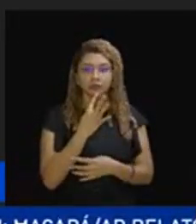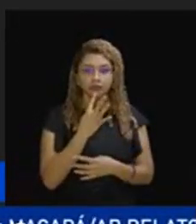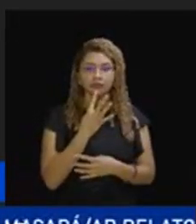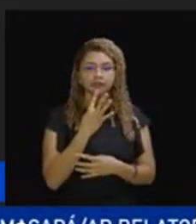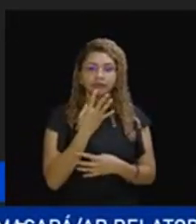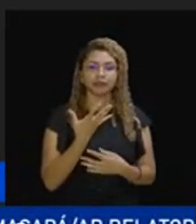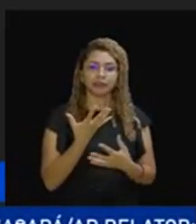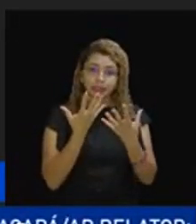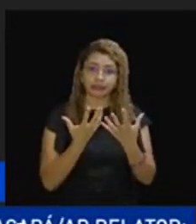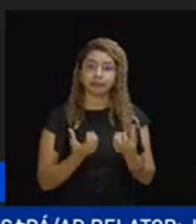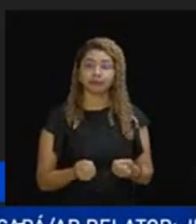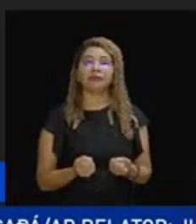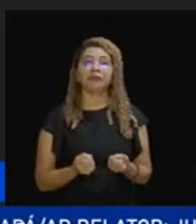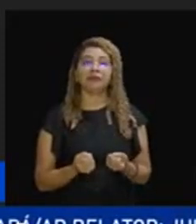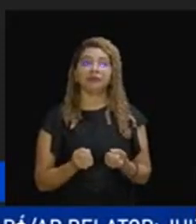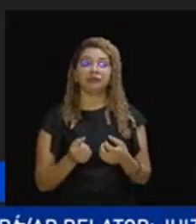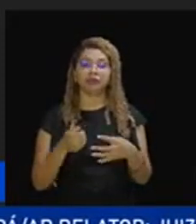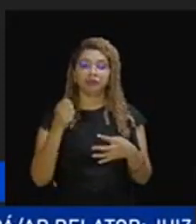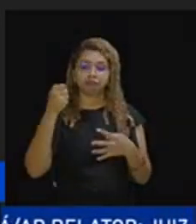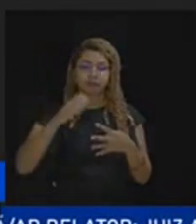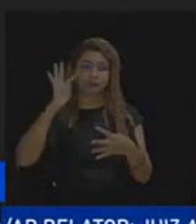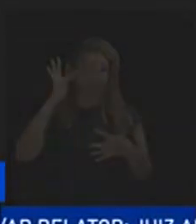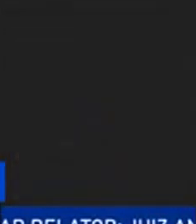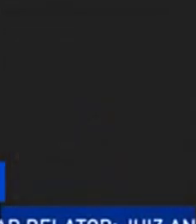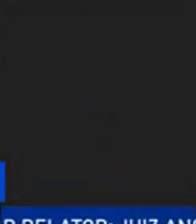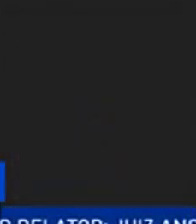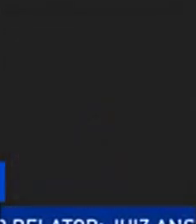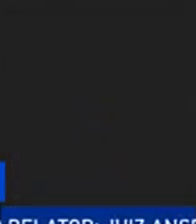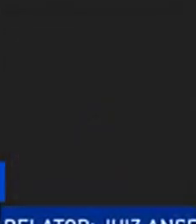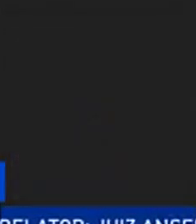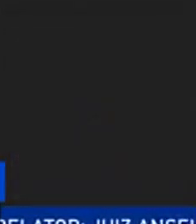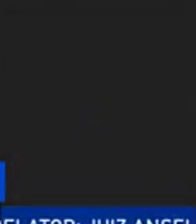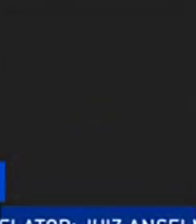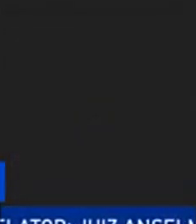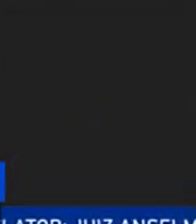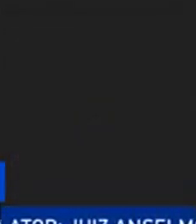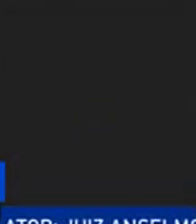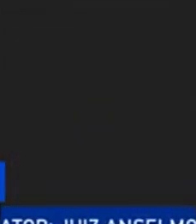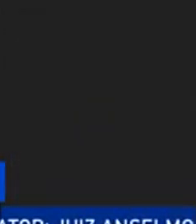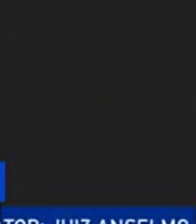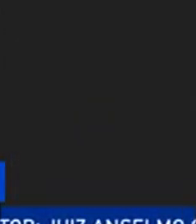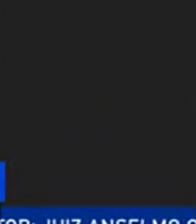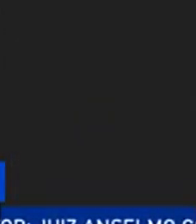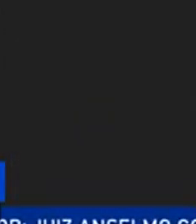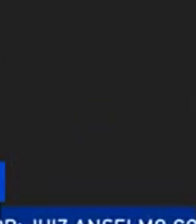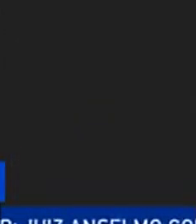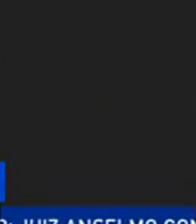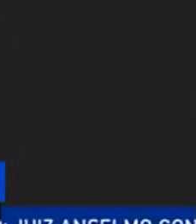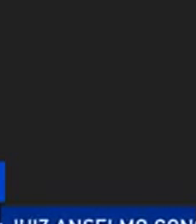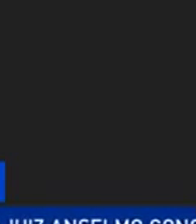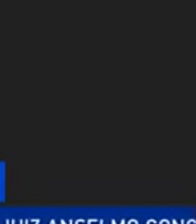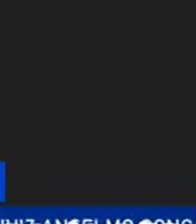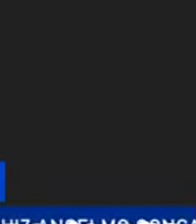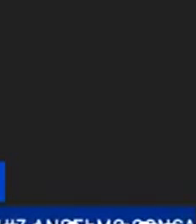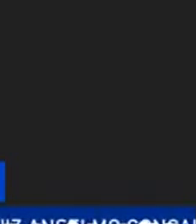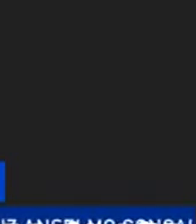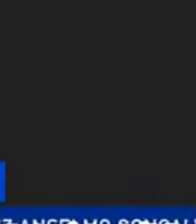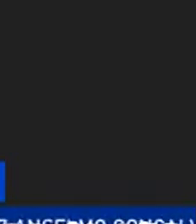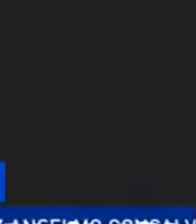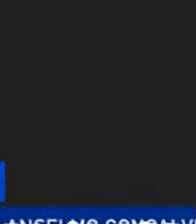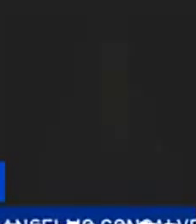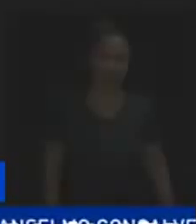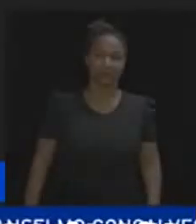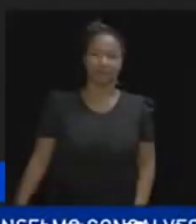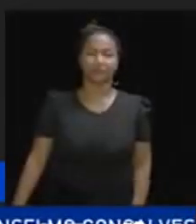conhecido, provido e a sentença reformada, para que realmente configure a propaganda irregular negativa e a aplicação de multa nos termos da